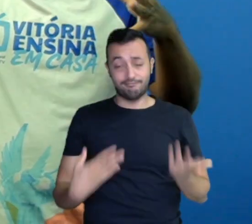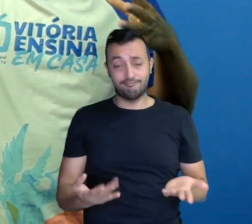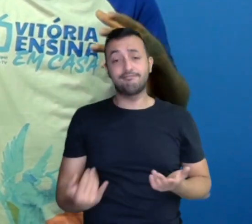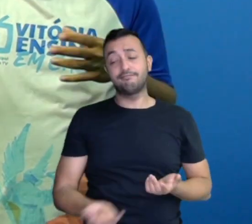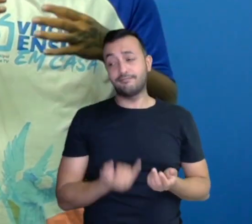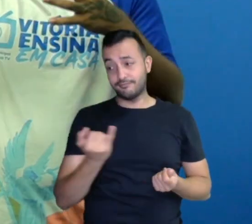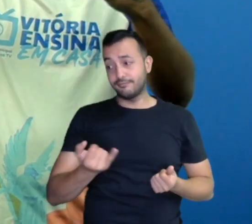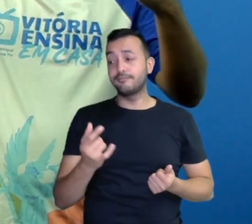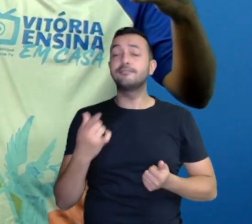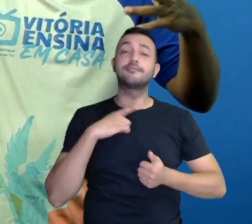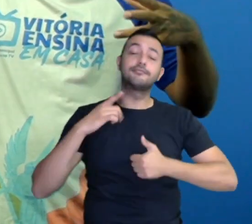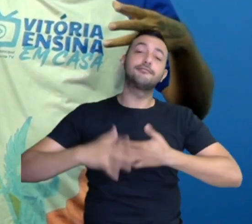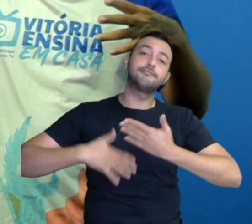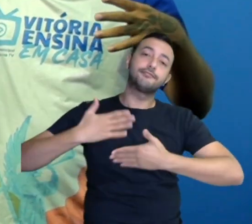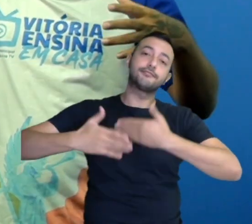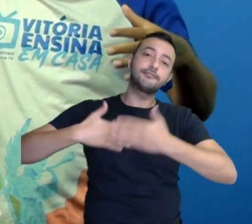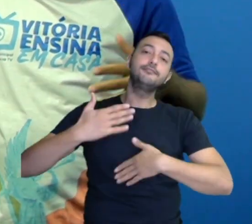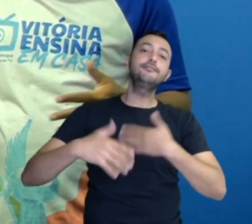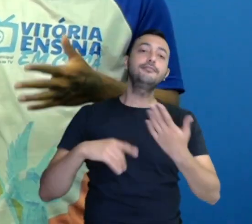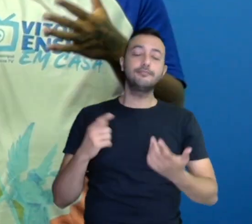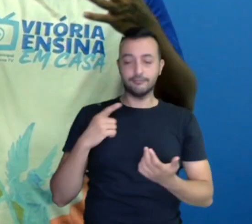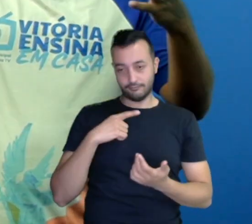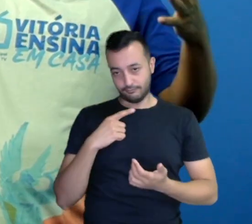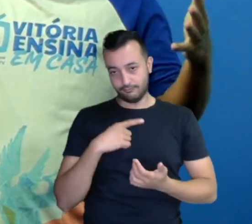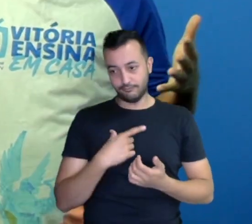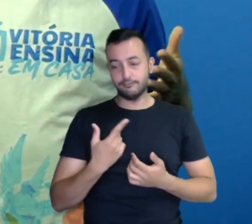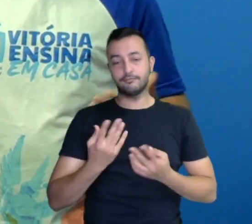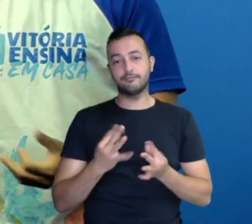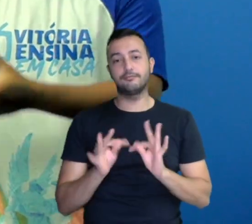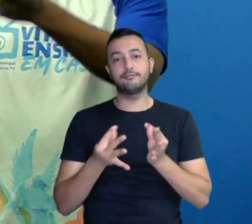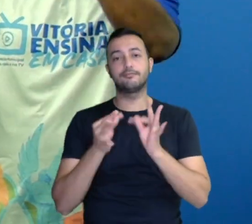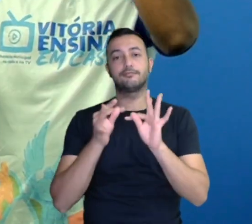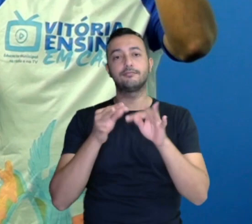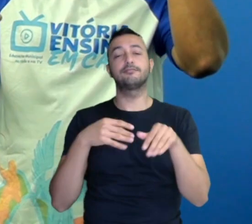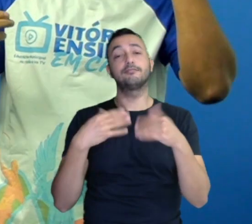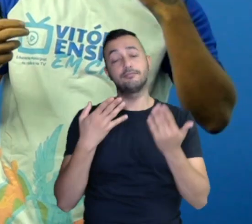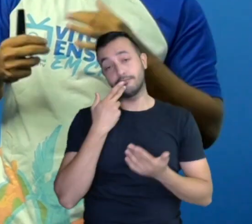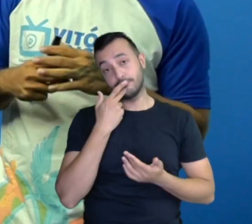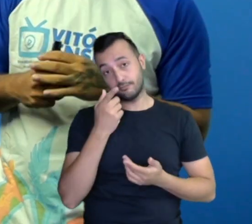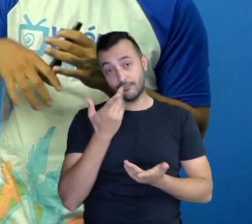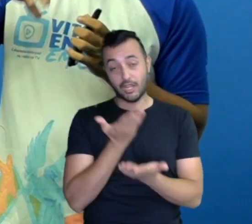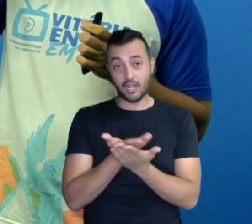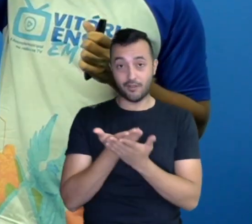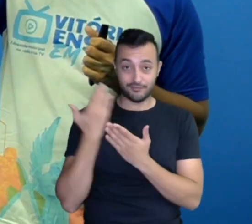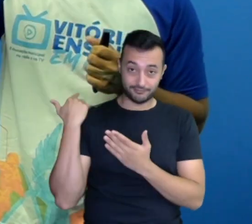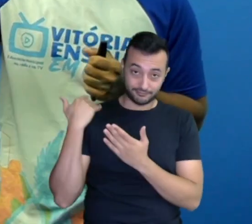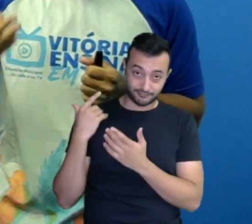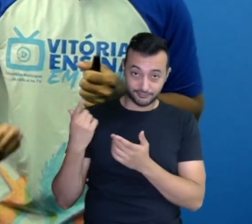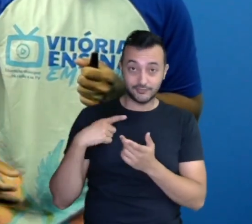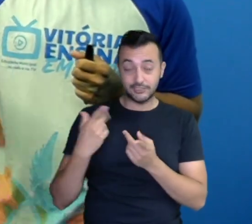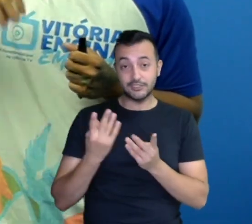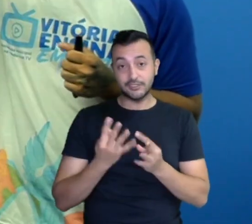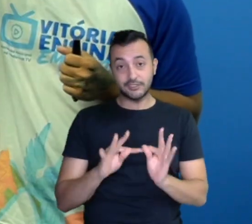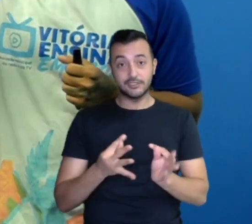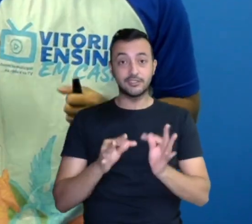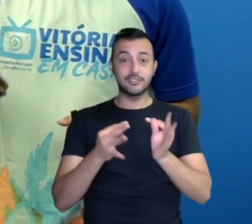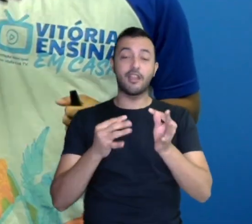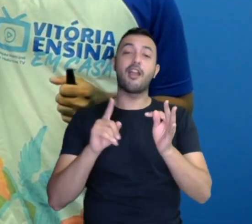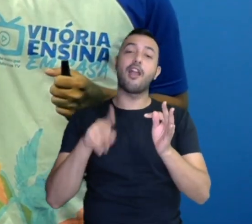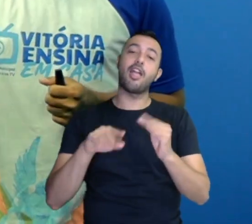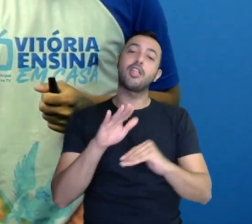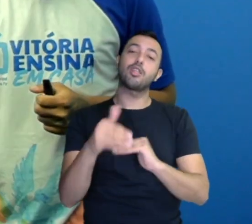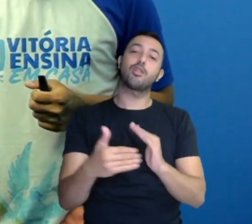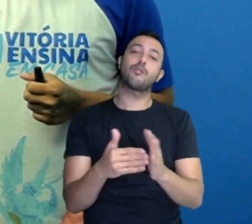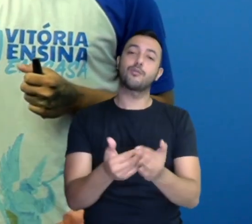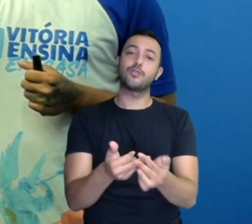eles chegam aí, eles desenvolvem, né, quando eles desenvolvem essas tecnologias, e aí, como eu disse para vocês em uma aula passada, tecnologia é